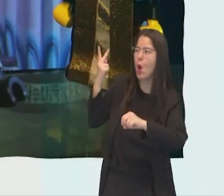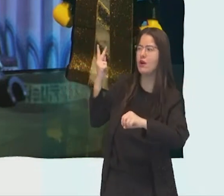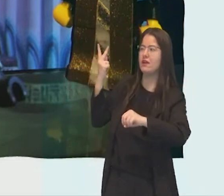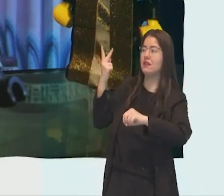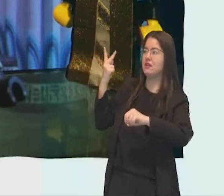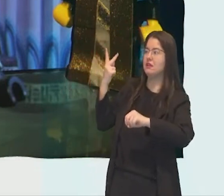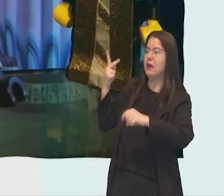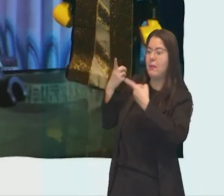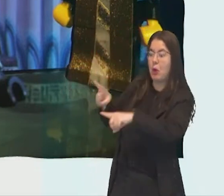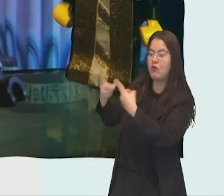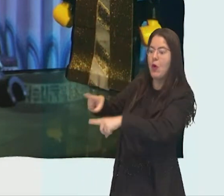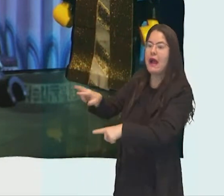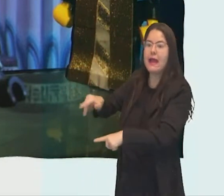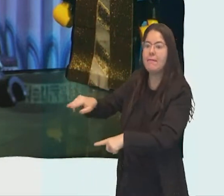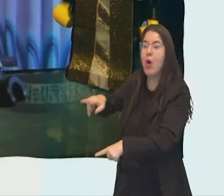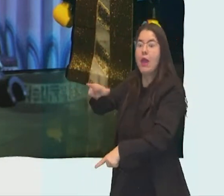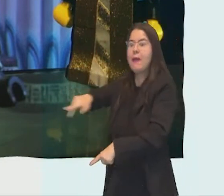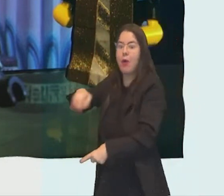difíceis para os seus irmãos.